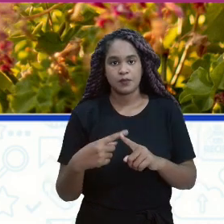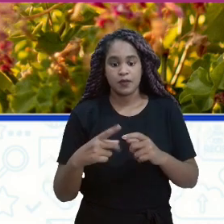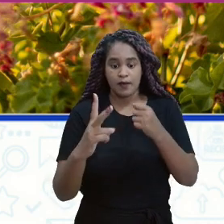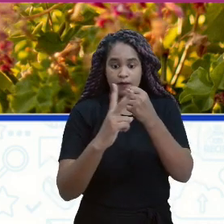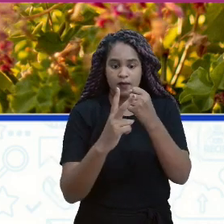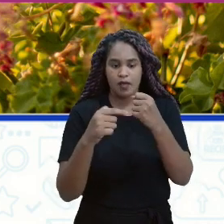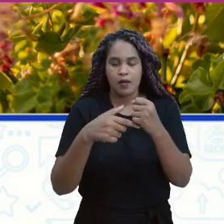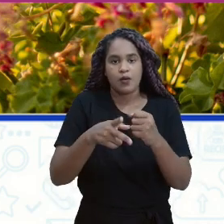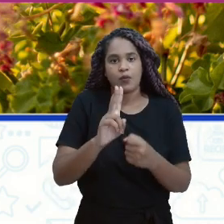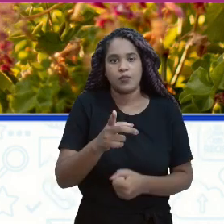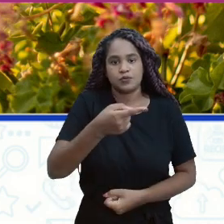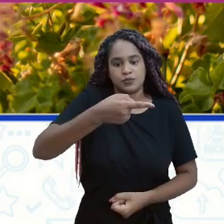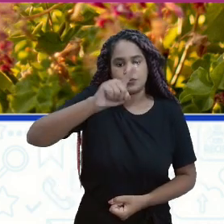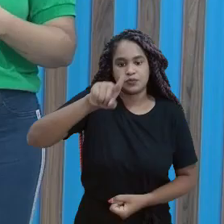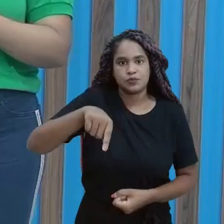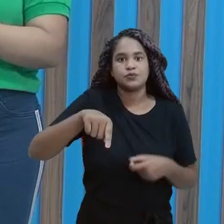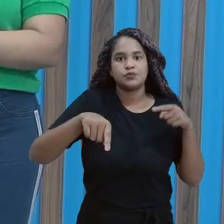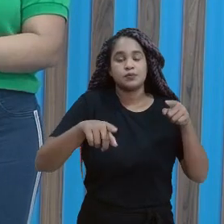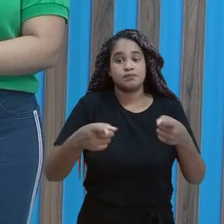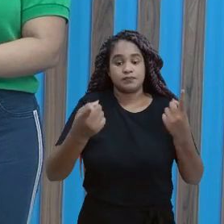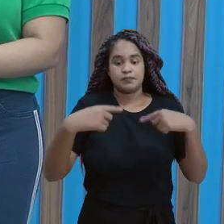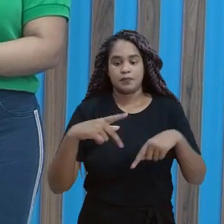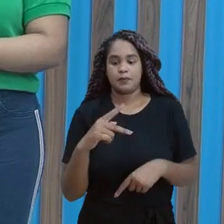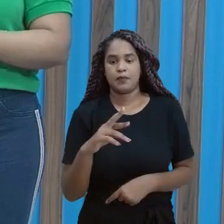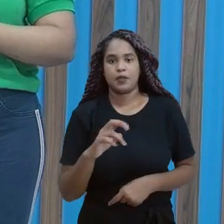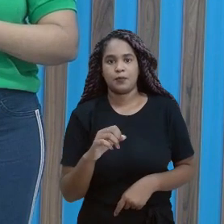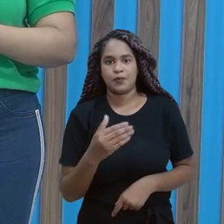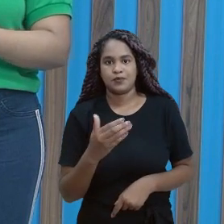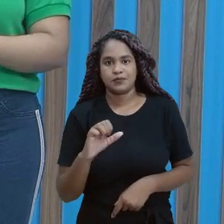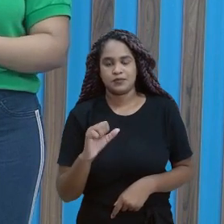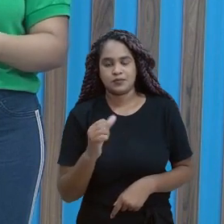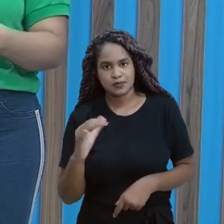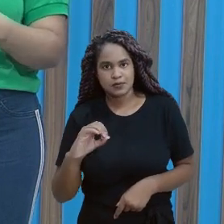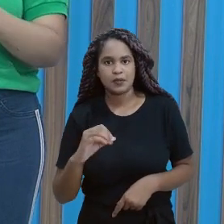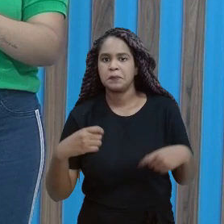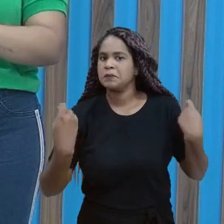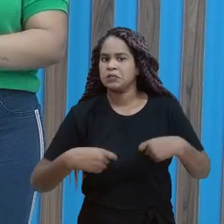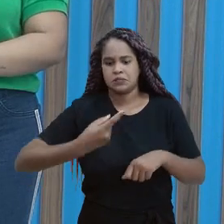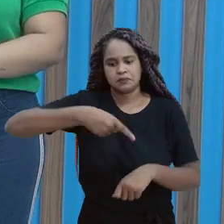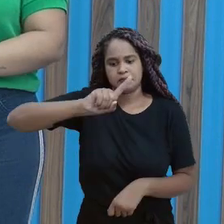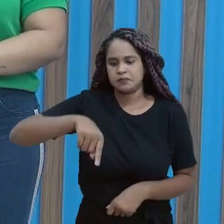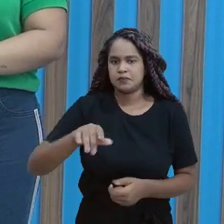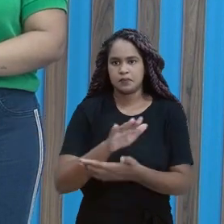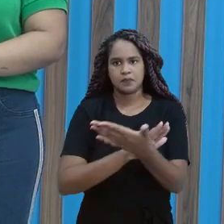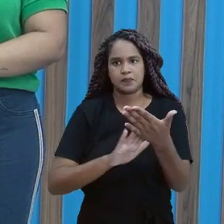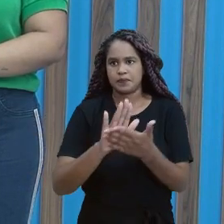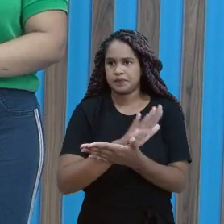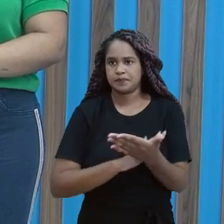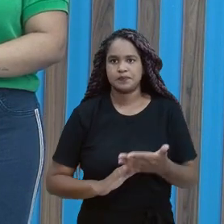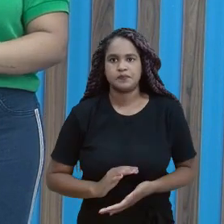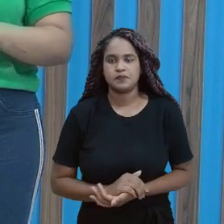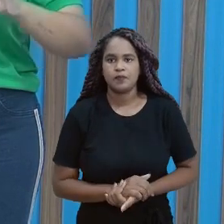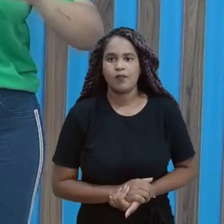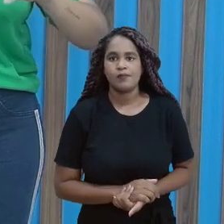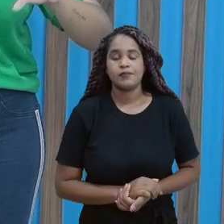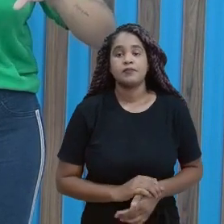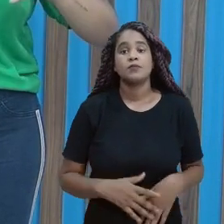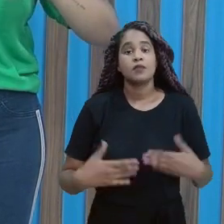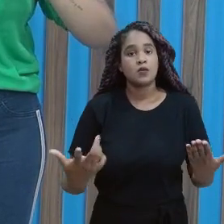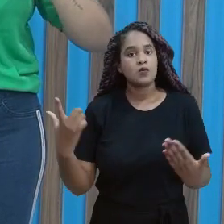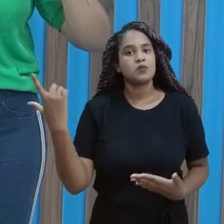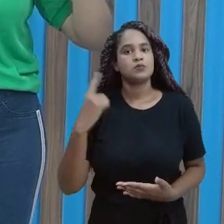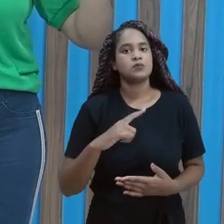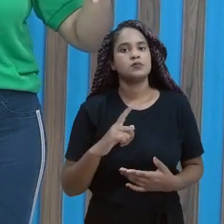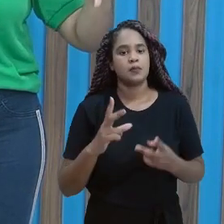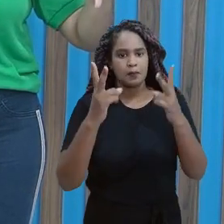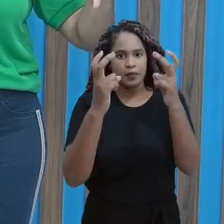o acento circunflexo, enquanto que na preposição a gente não tem a necessidade de acentuar. Então, eu consigo fazer